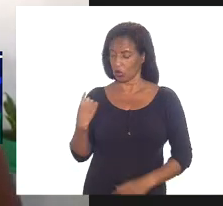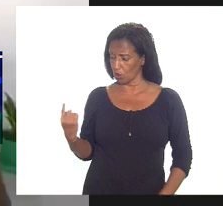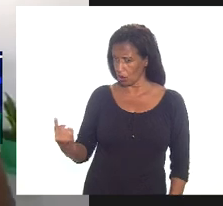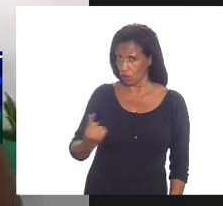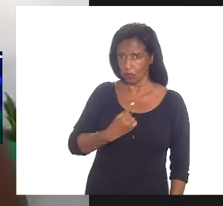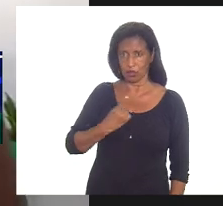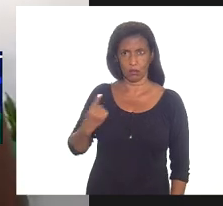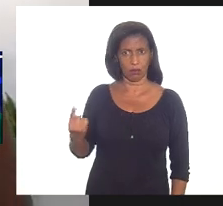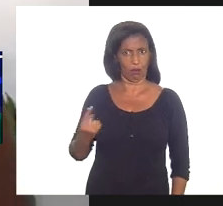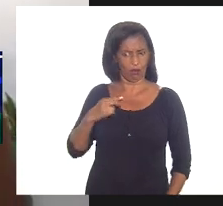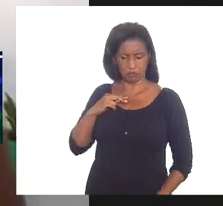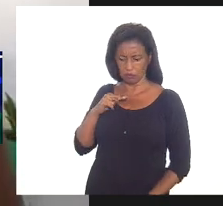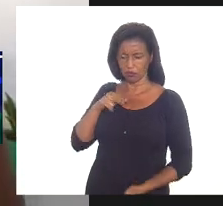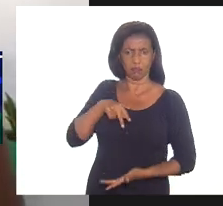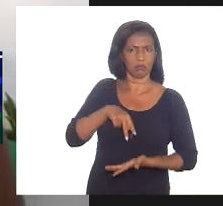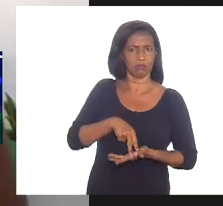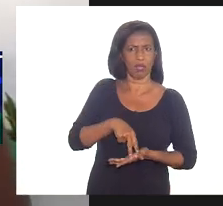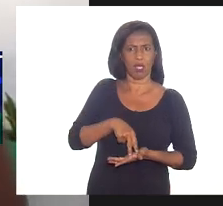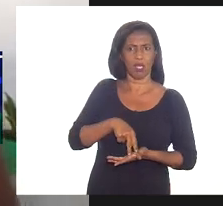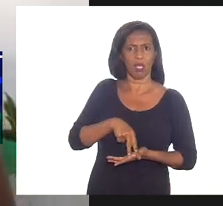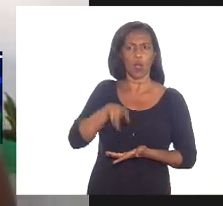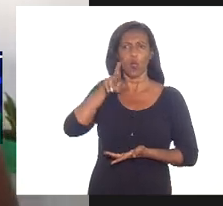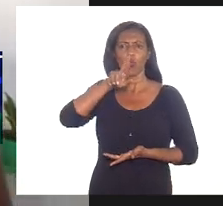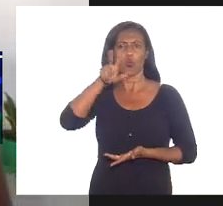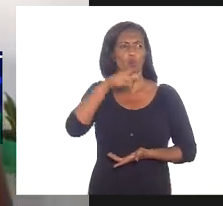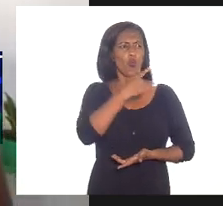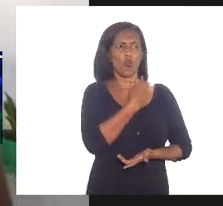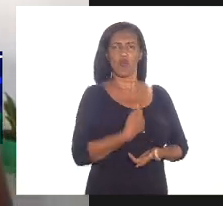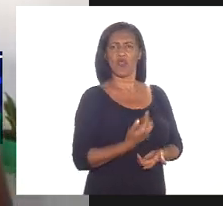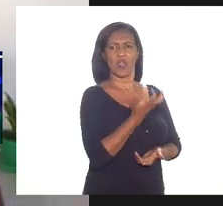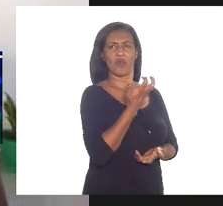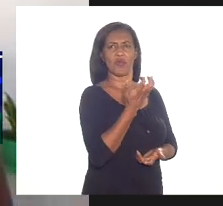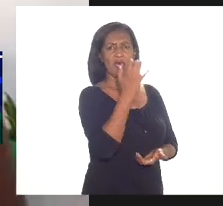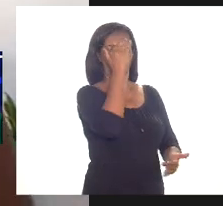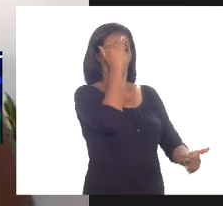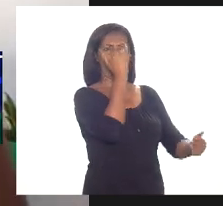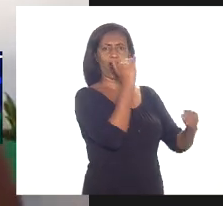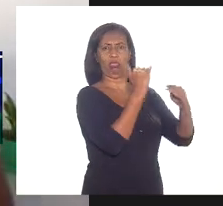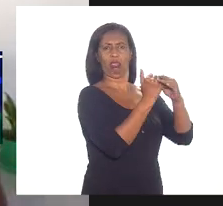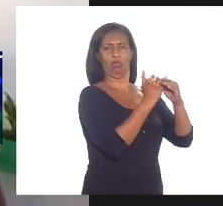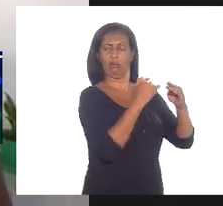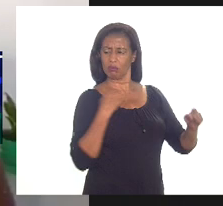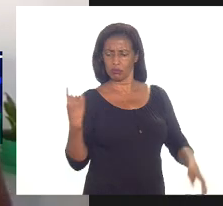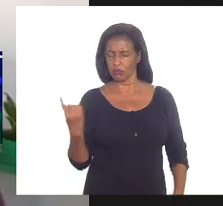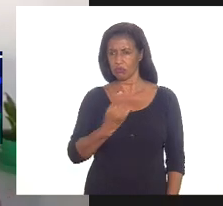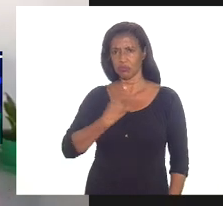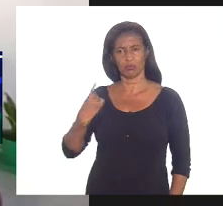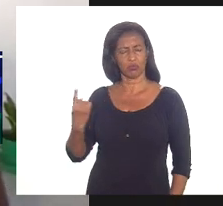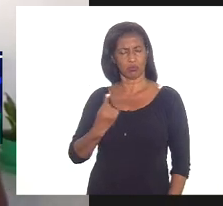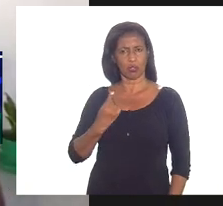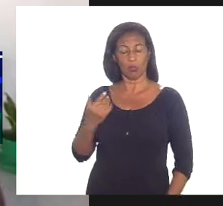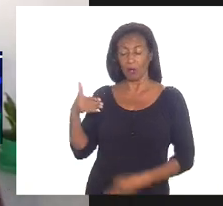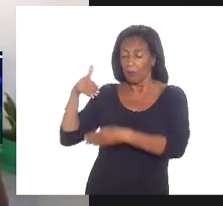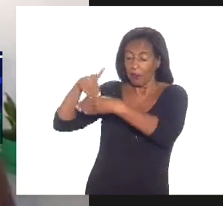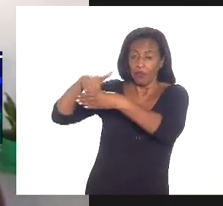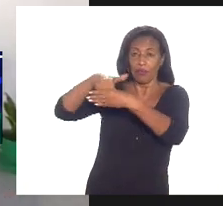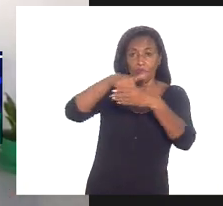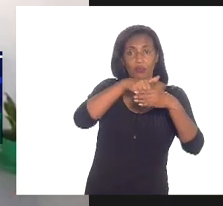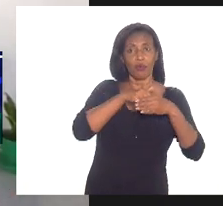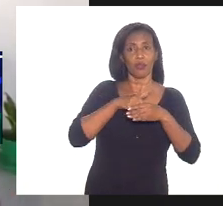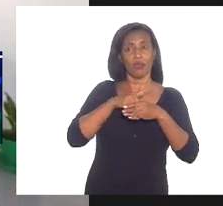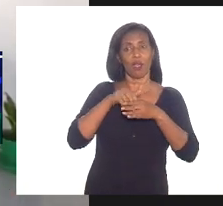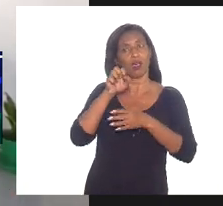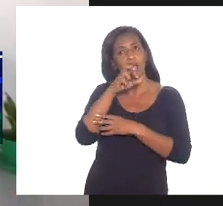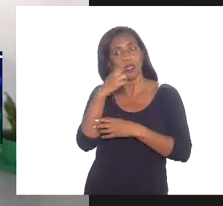aqui não para fazer aquilo que o governo quer ou deixa de querer estamos aqui para botar no